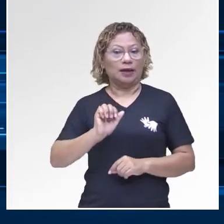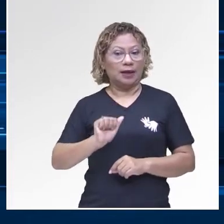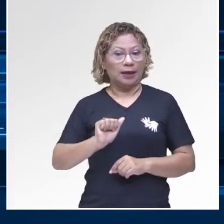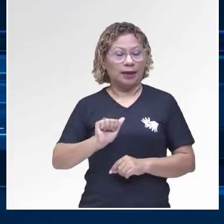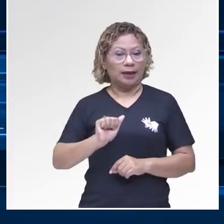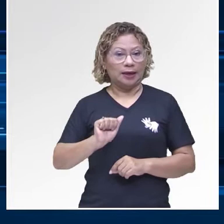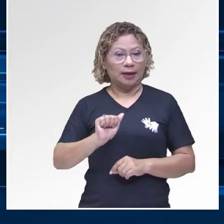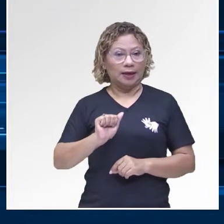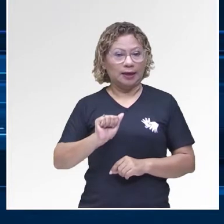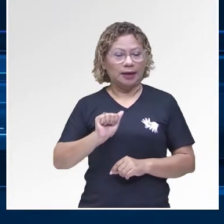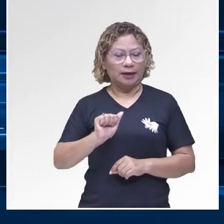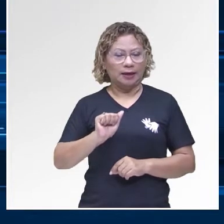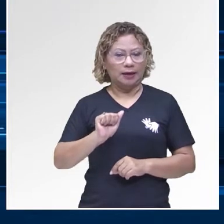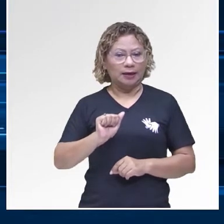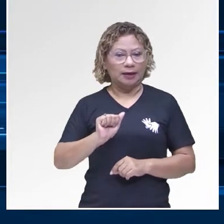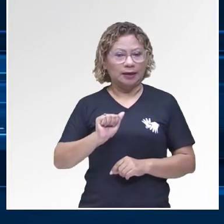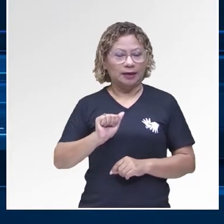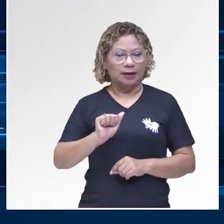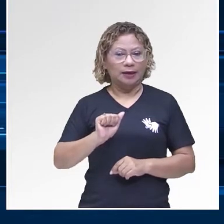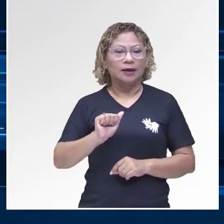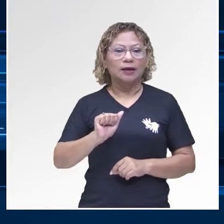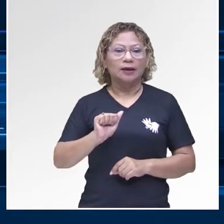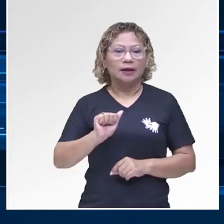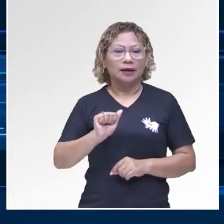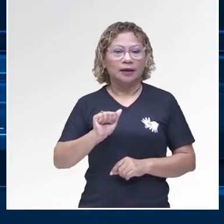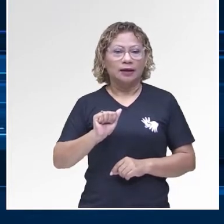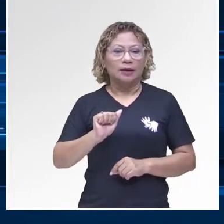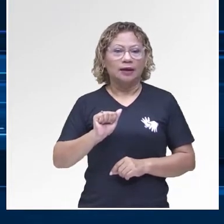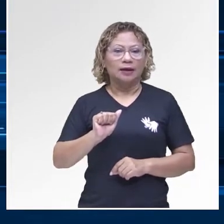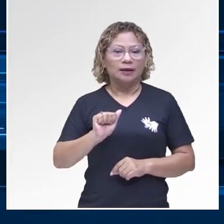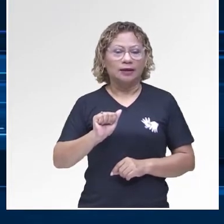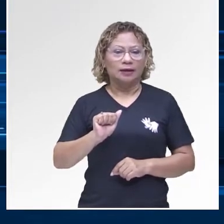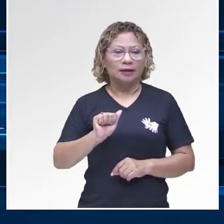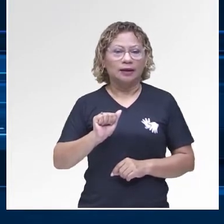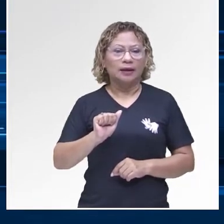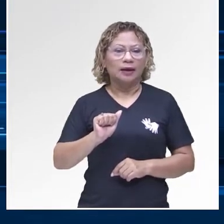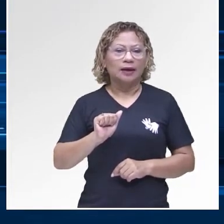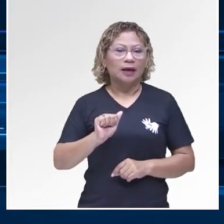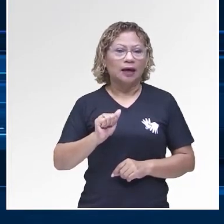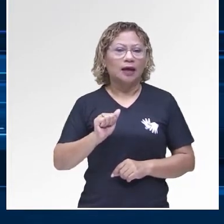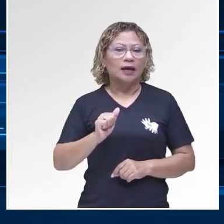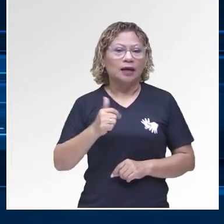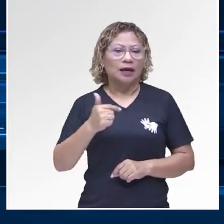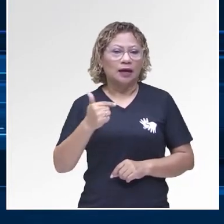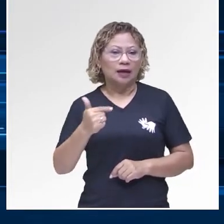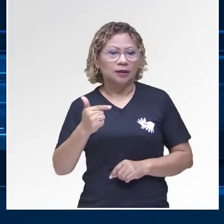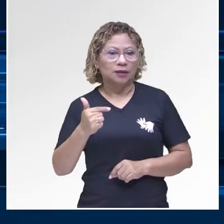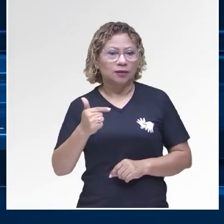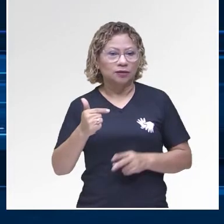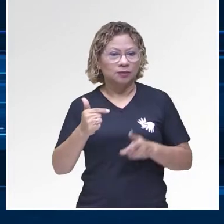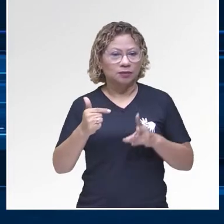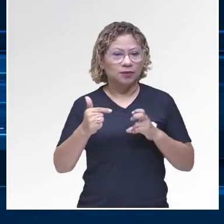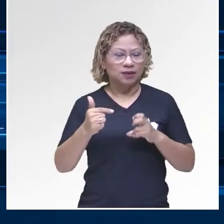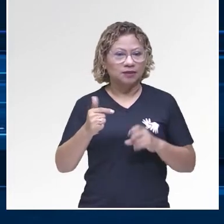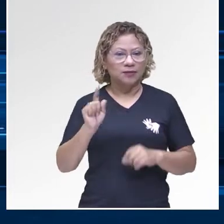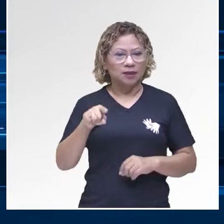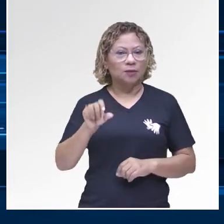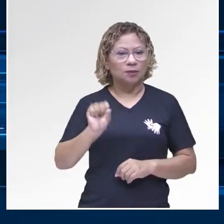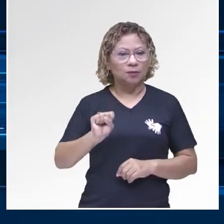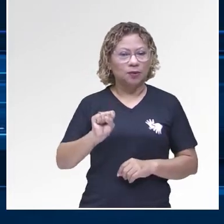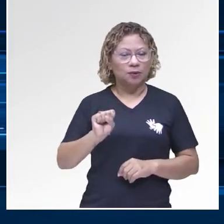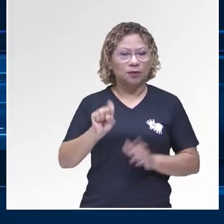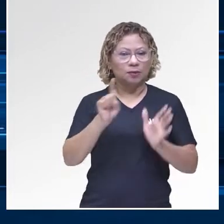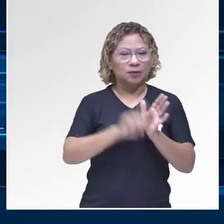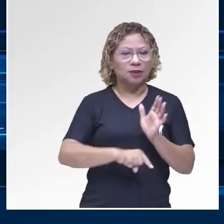ter 8 menos 5, que também vai dar 3. E se eu efetuar essa diferença entre dois termos